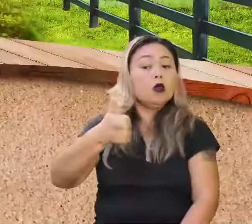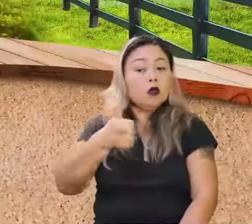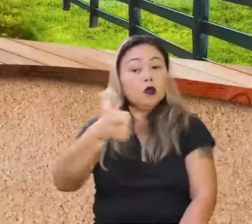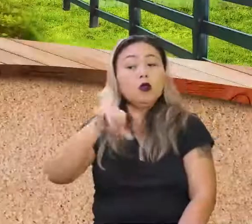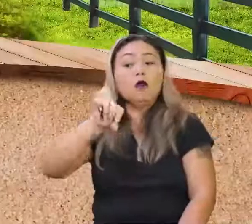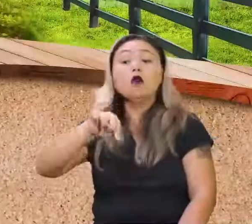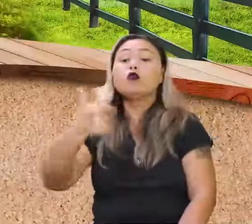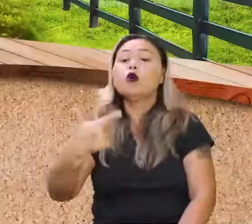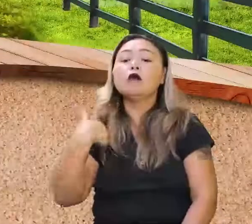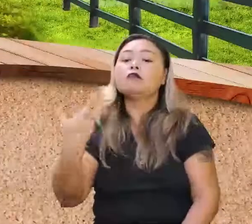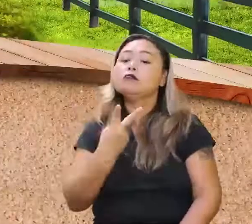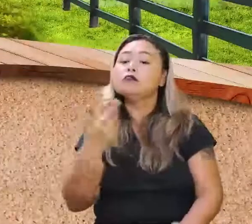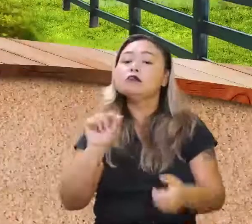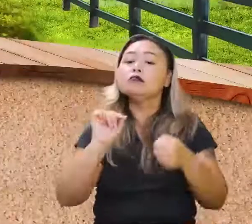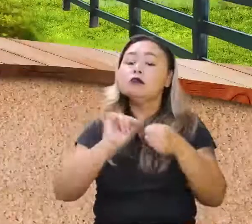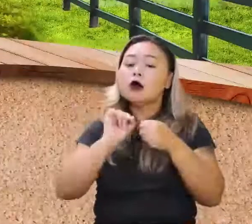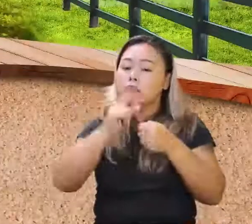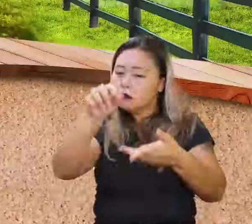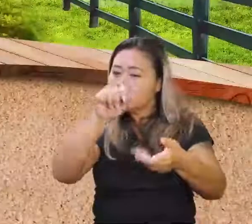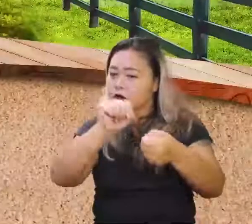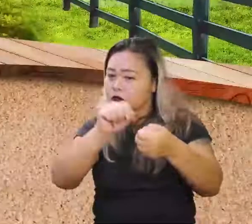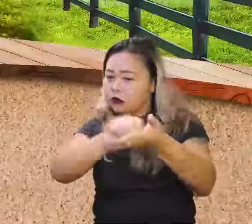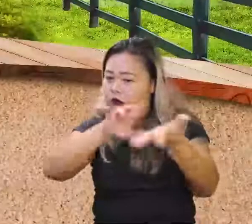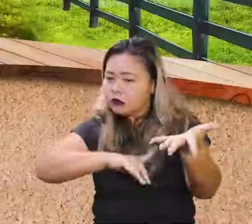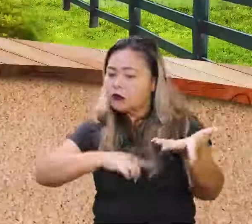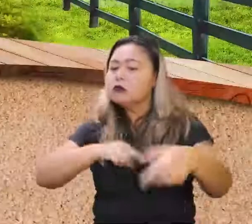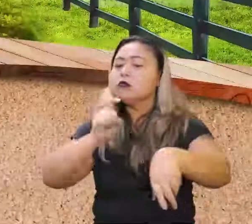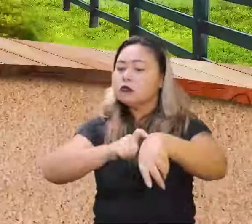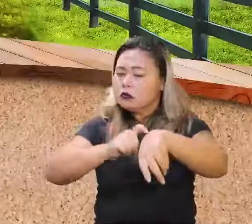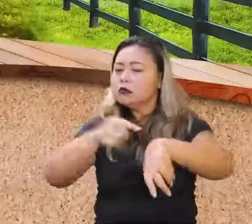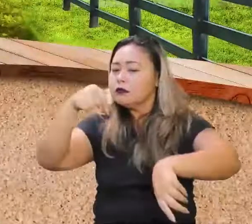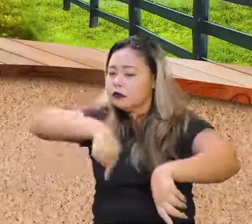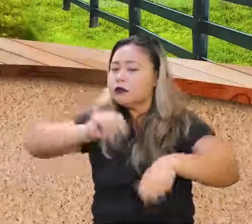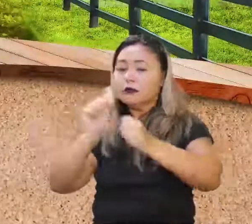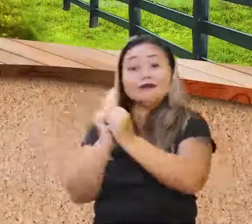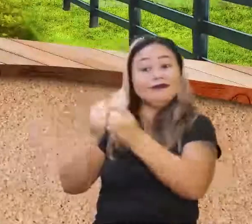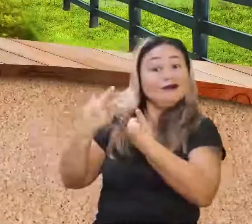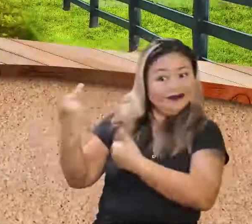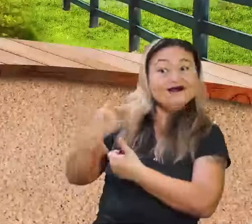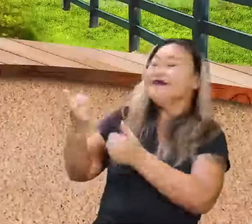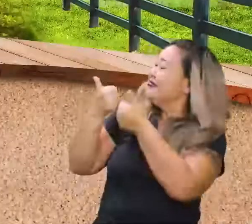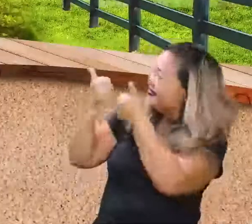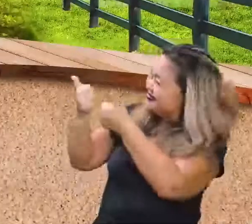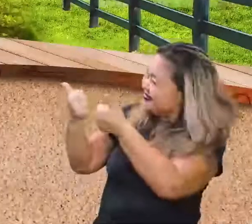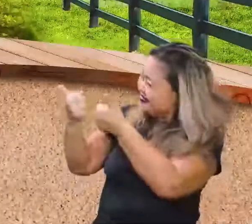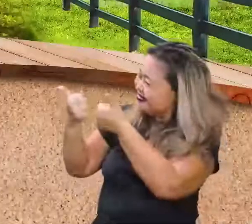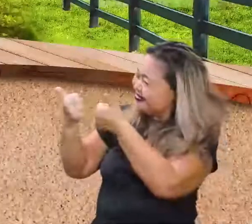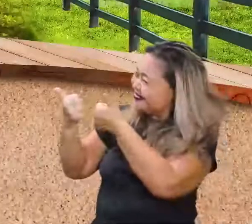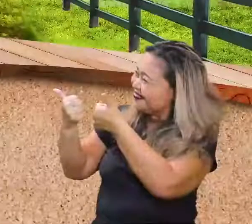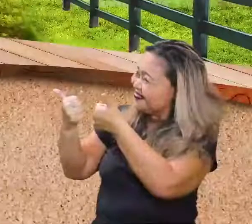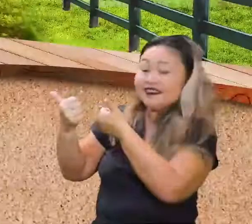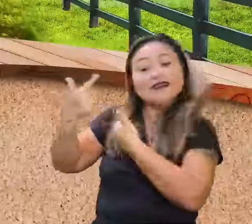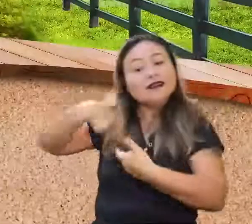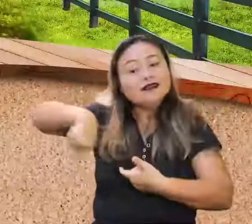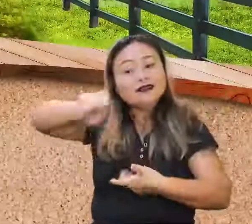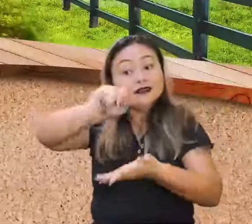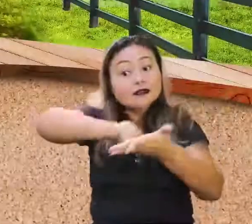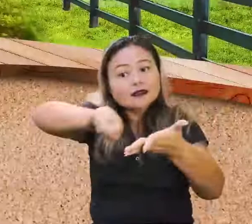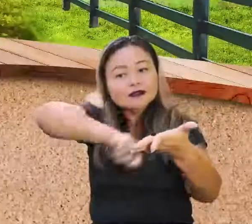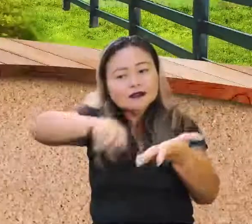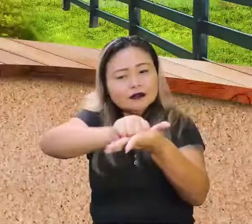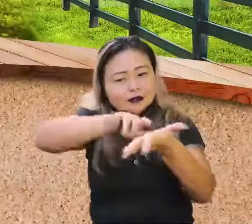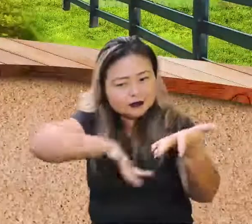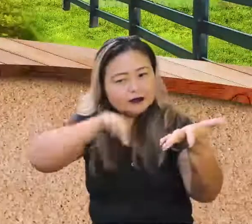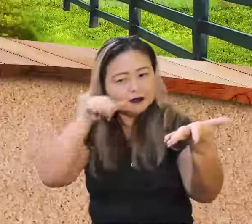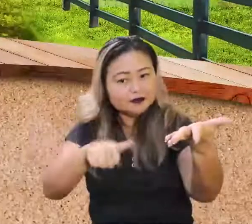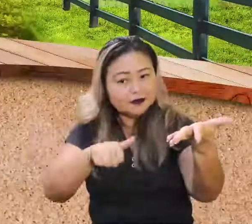na 19.2, vou deixar vocês aí fazendo as atividades, mas daqui a pouco o tio volta junto com a professora Odelina, né, professora Odelina? Para a gente corrigir as